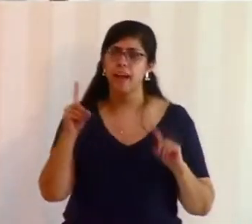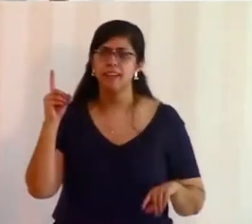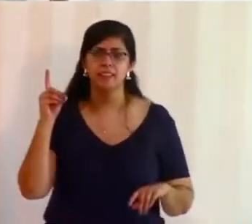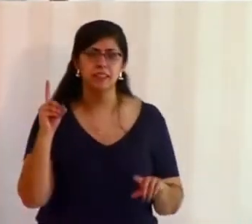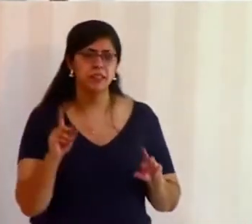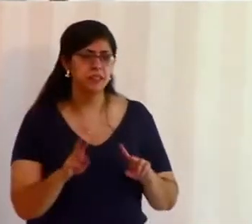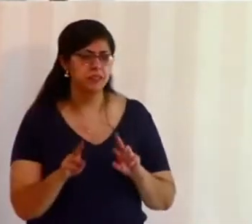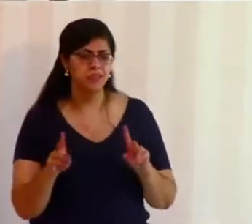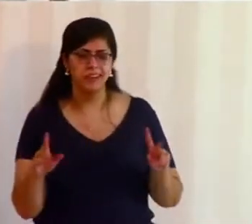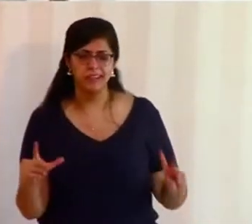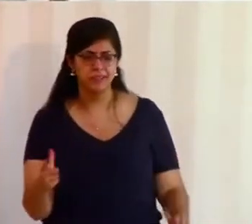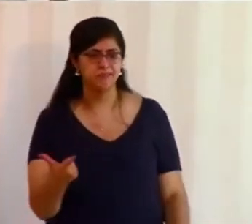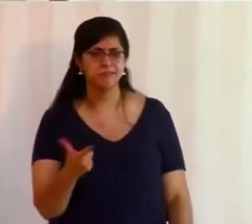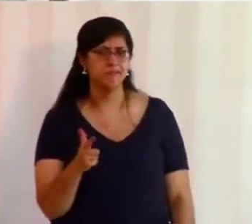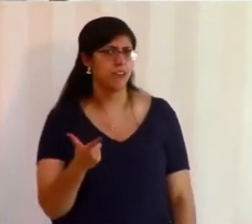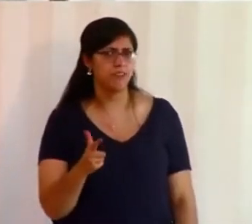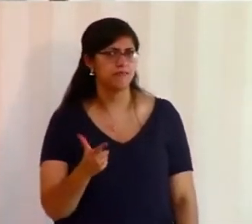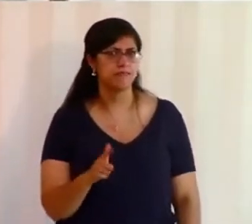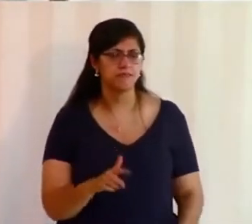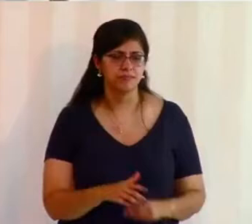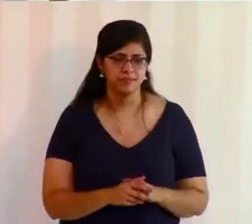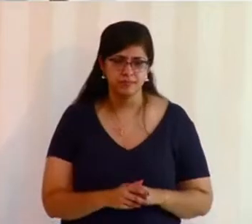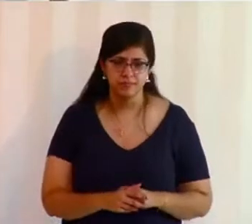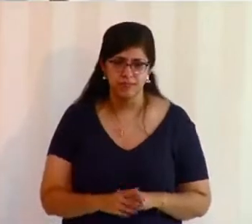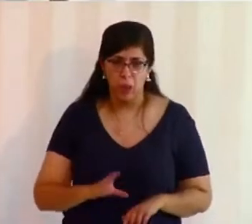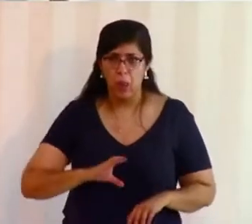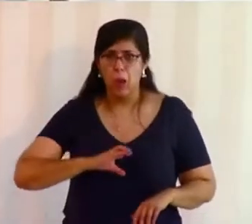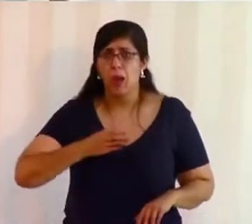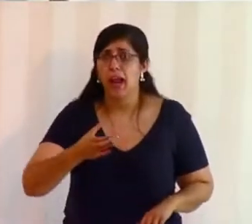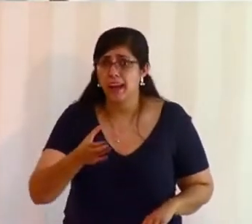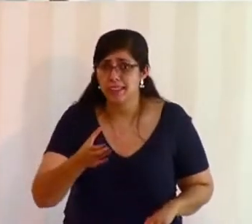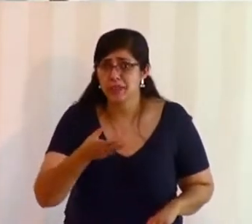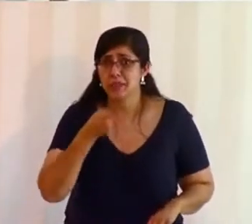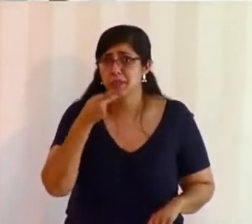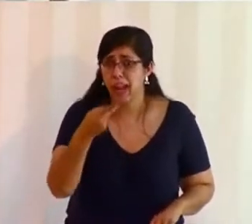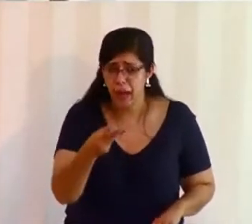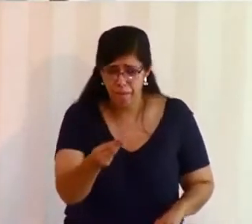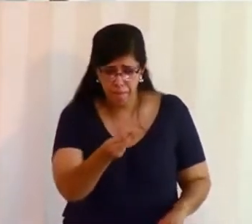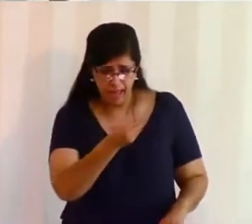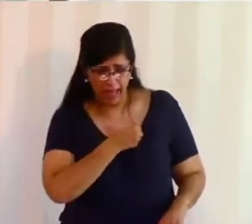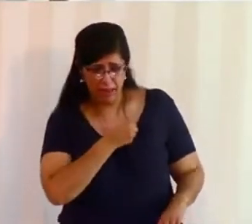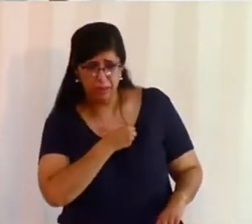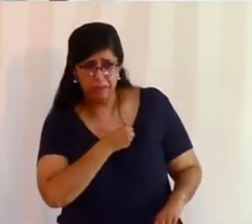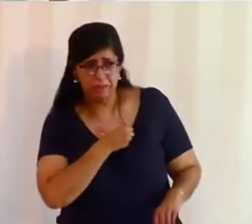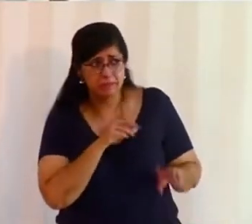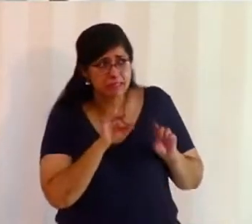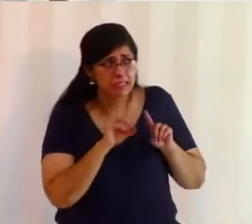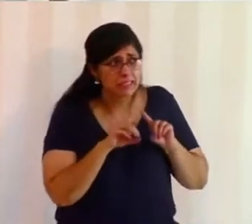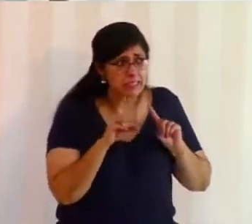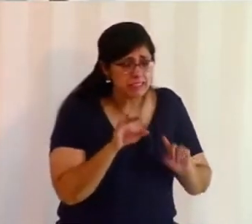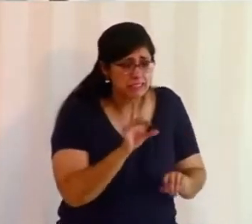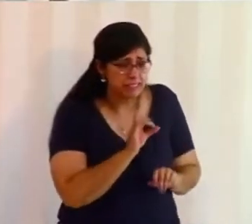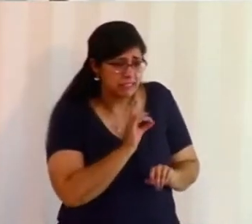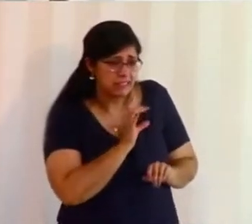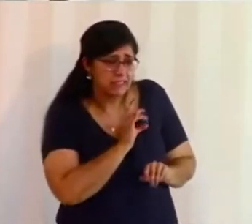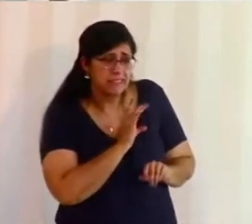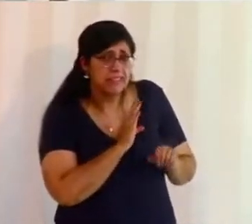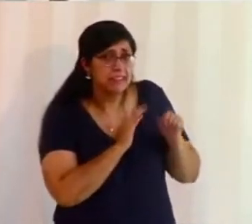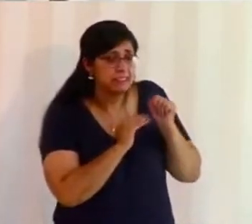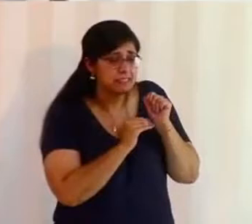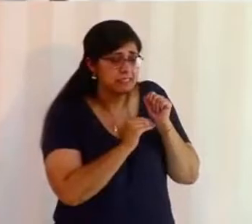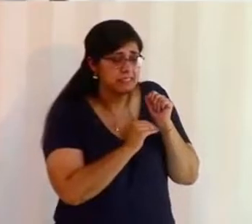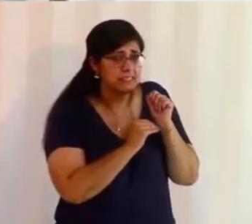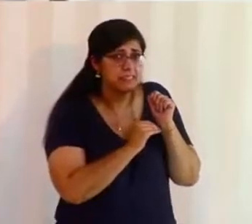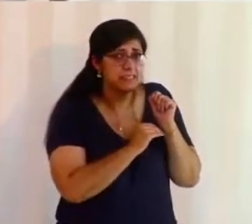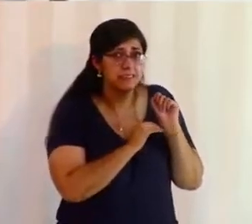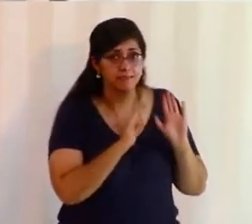diferença na sociedade? Que não tem coragem de chamar o pecado de pecado, mas fica com medo por causa da política, que tem que ser politicamente